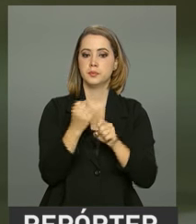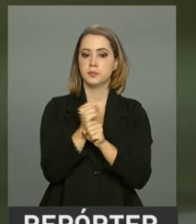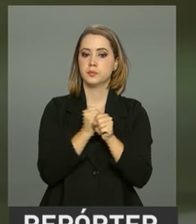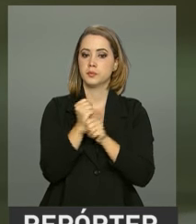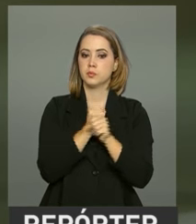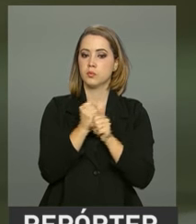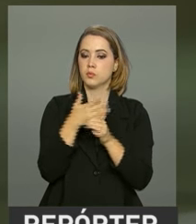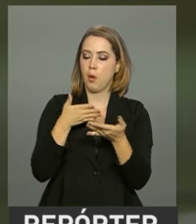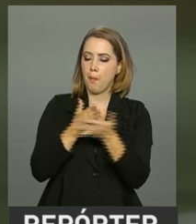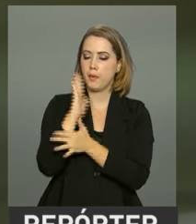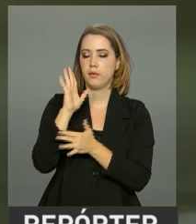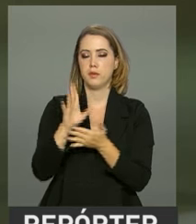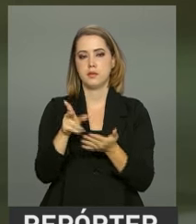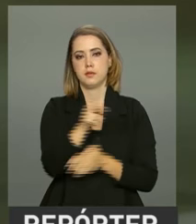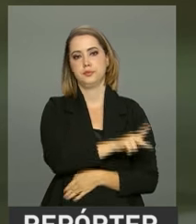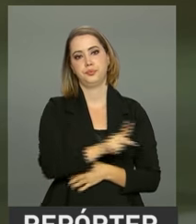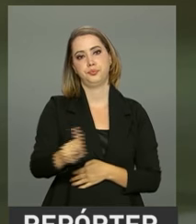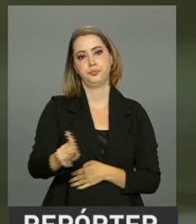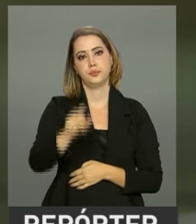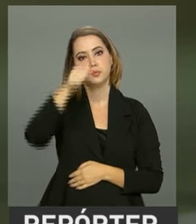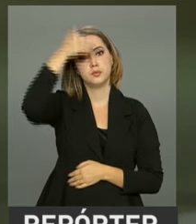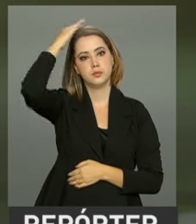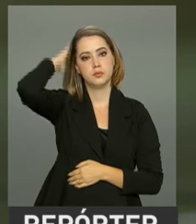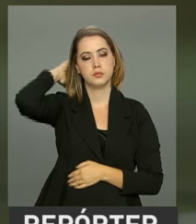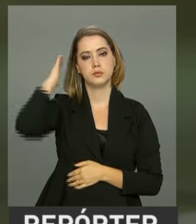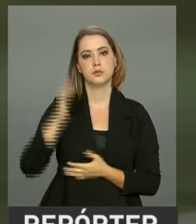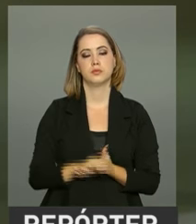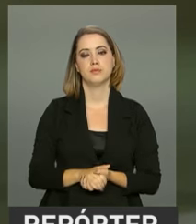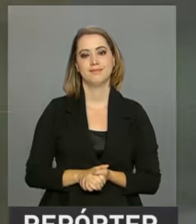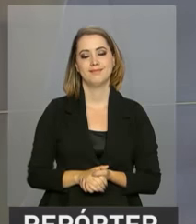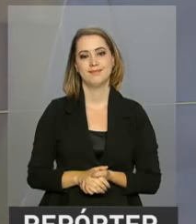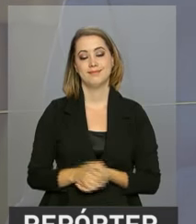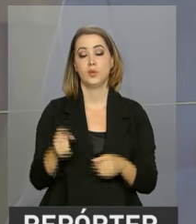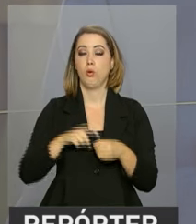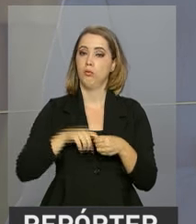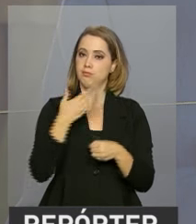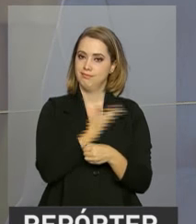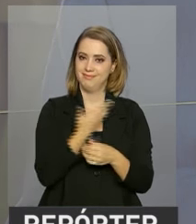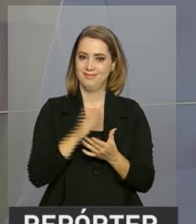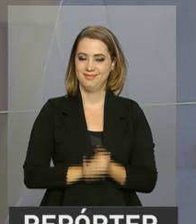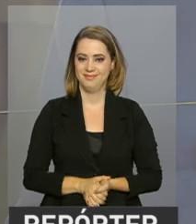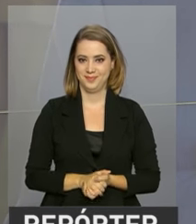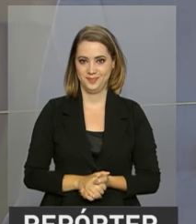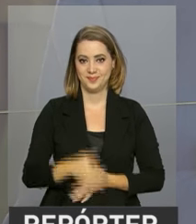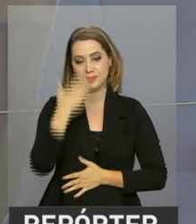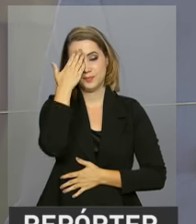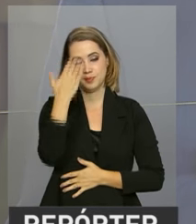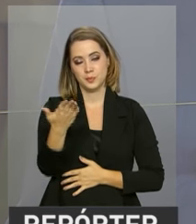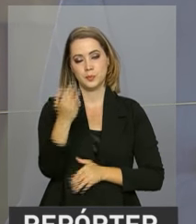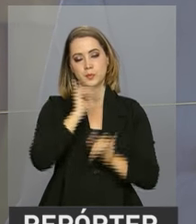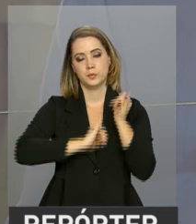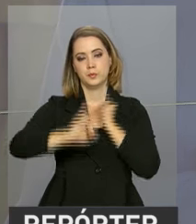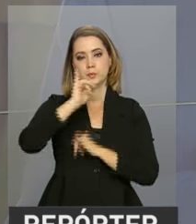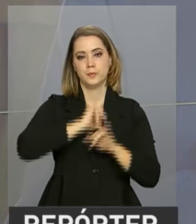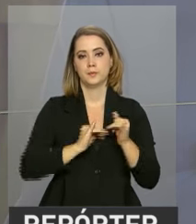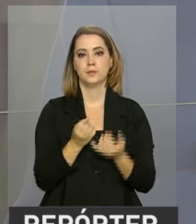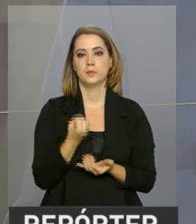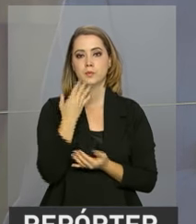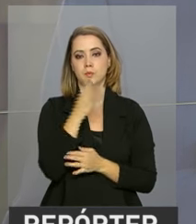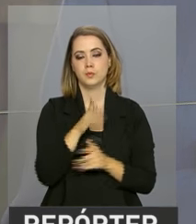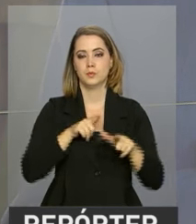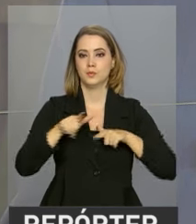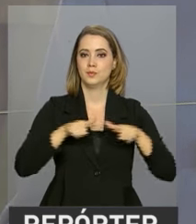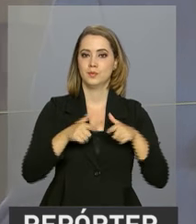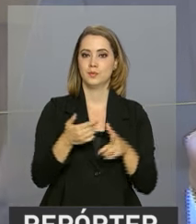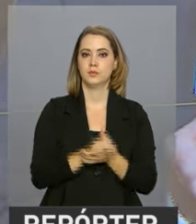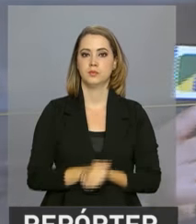para a sanção do presidente Michel Temer eu volto com você no estúdio Zé luí obrigado Paulo salvia pelas informações bom